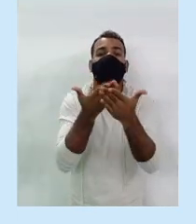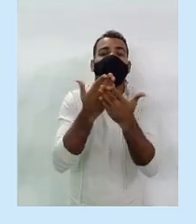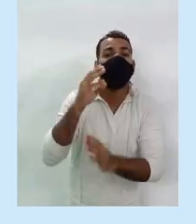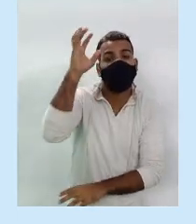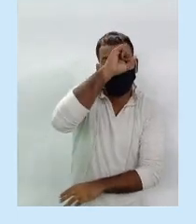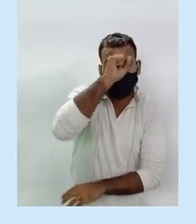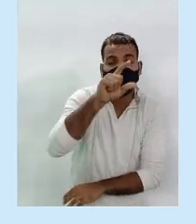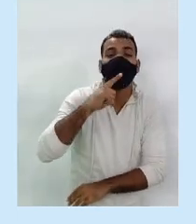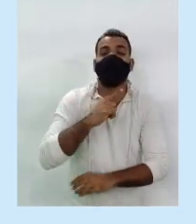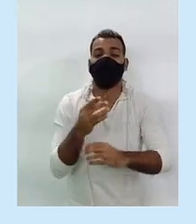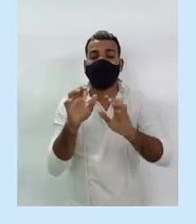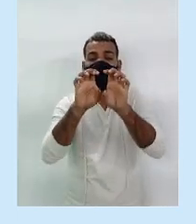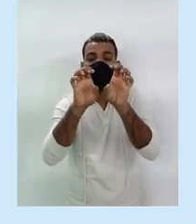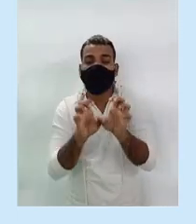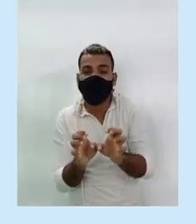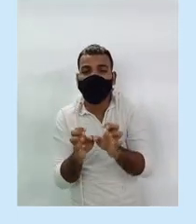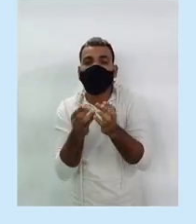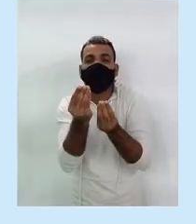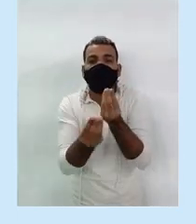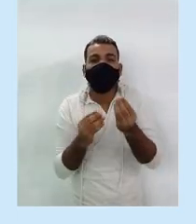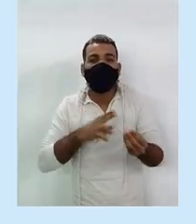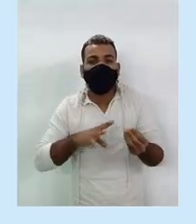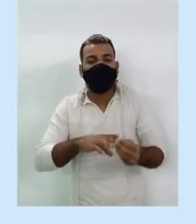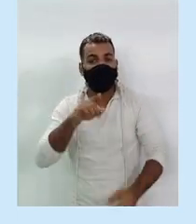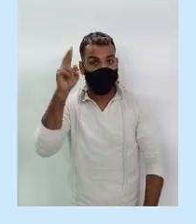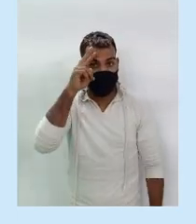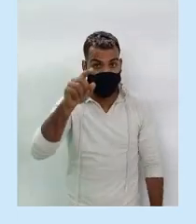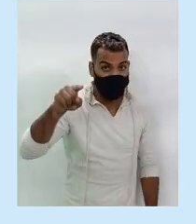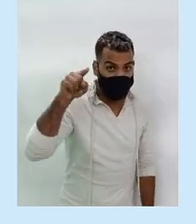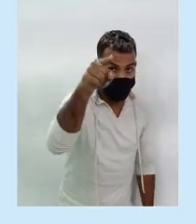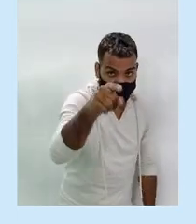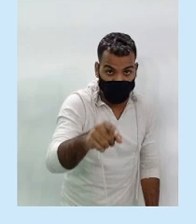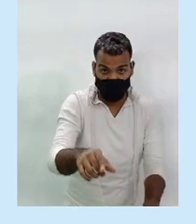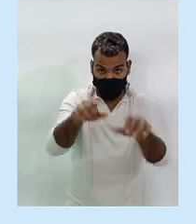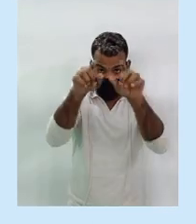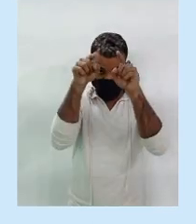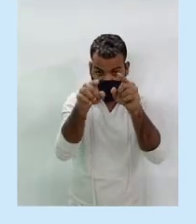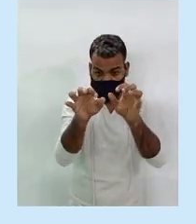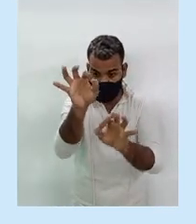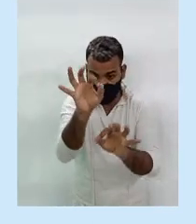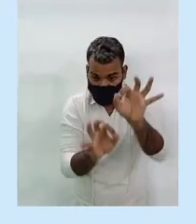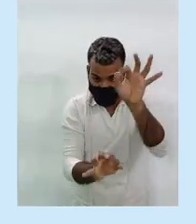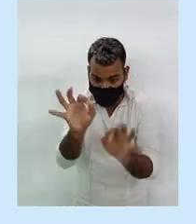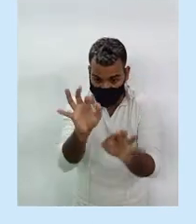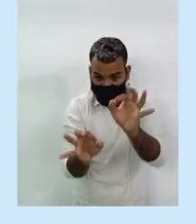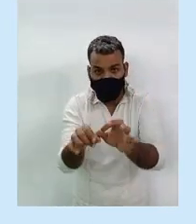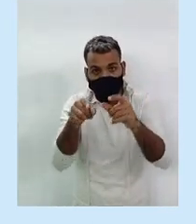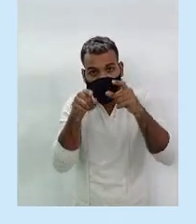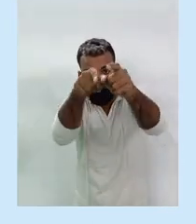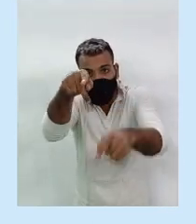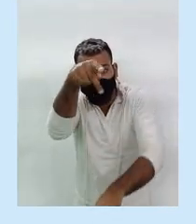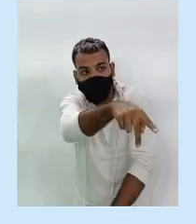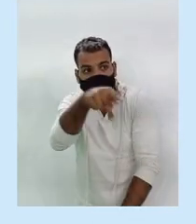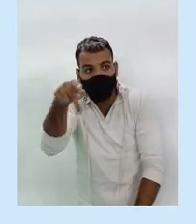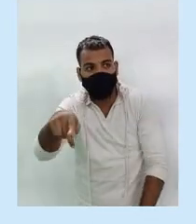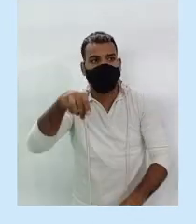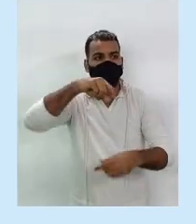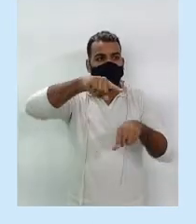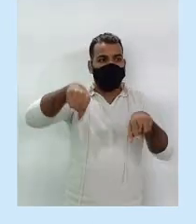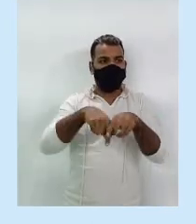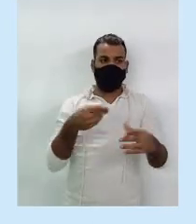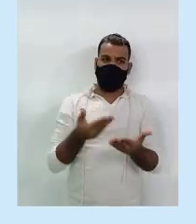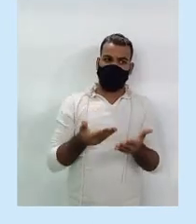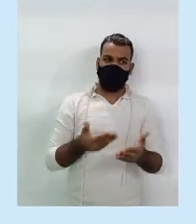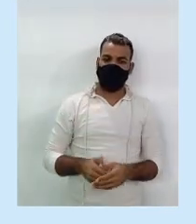língua e a sua estrutura. Lembrar que a notícia que você vai organizar com o seu professor em sala de